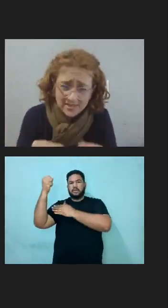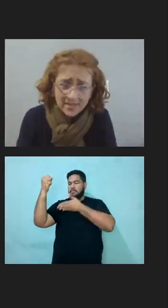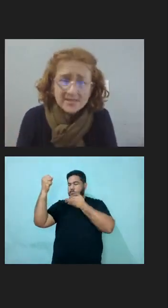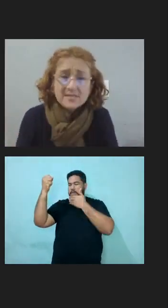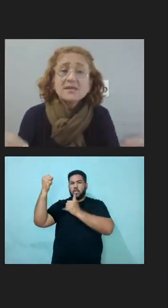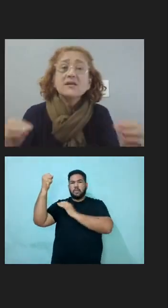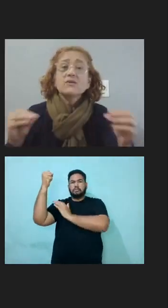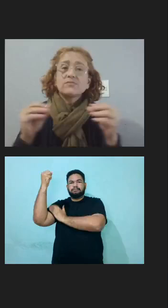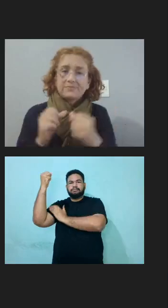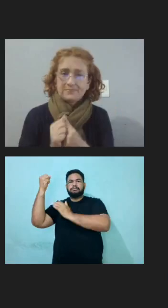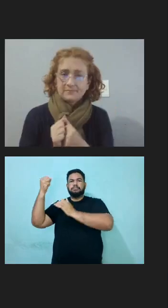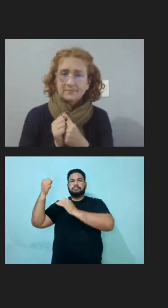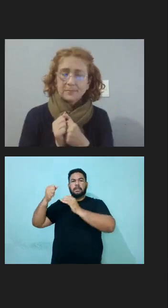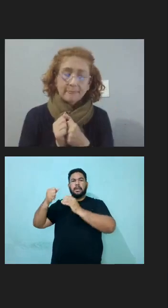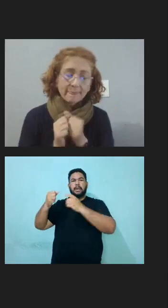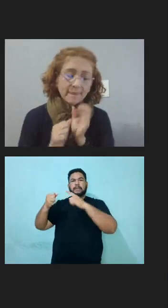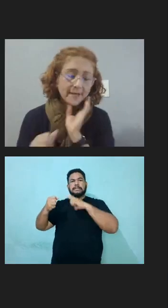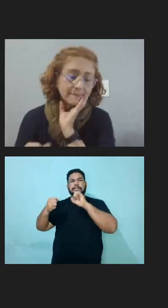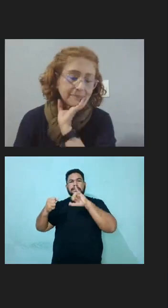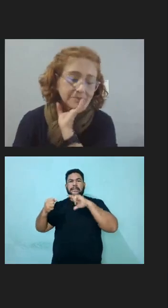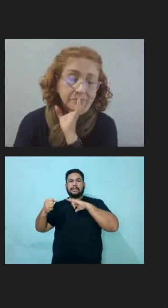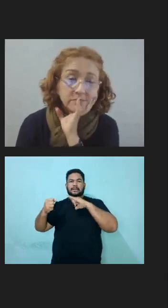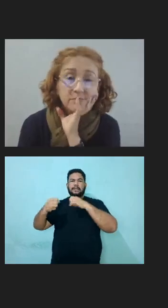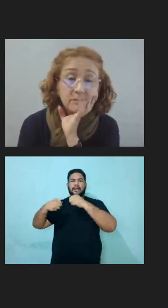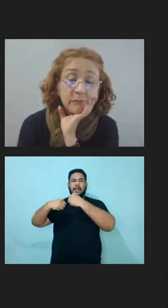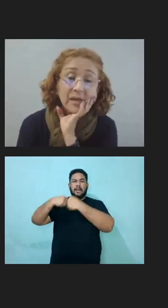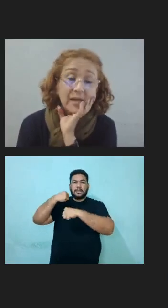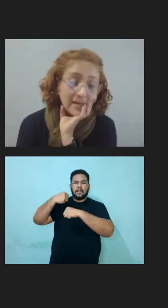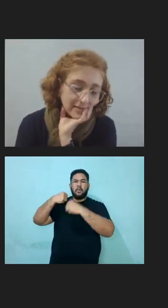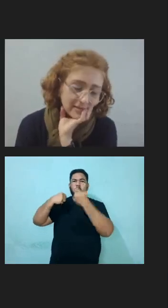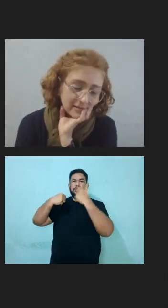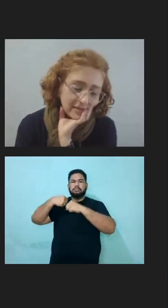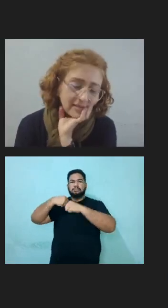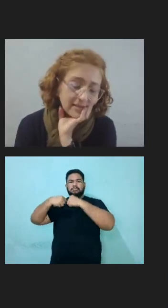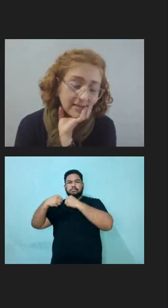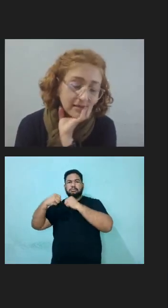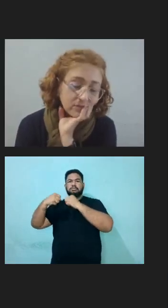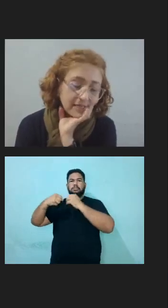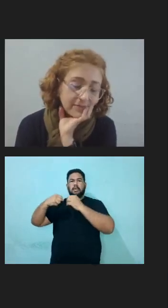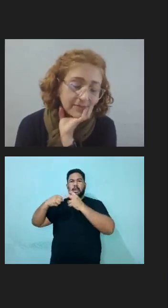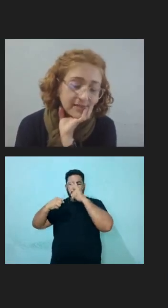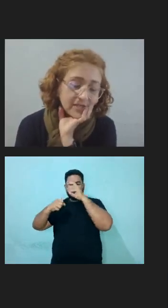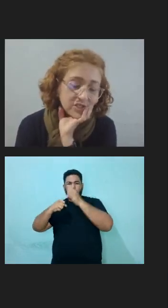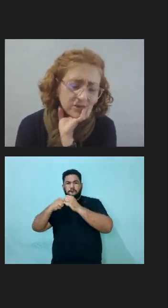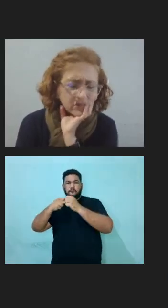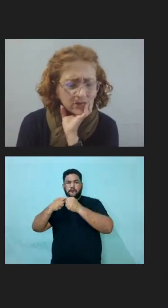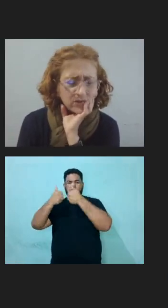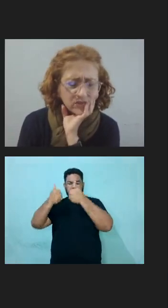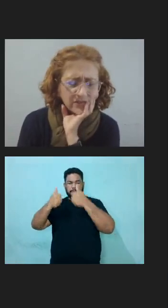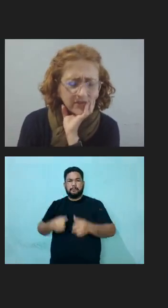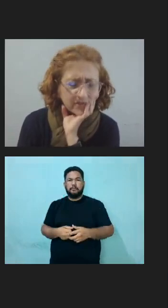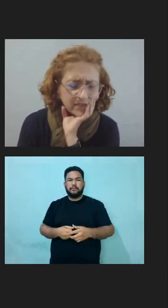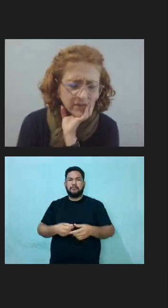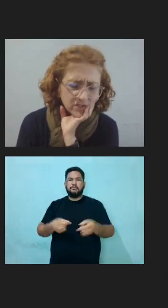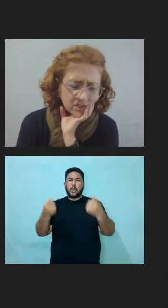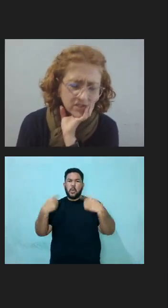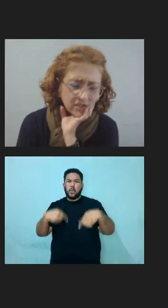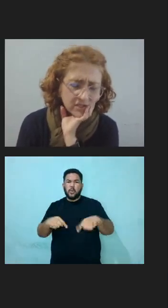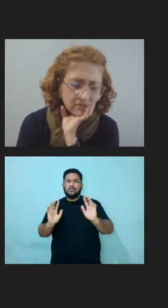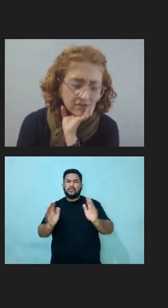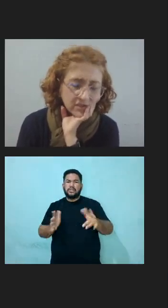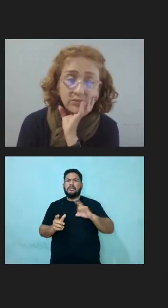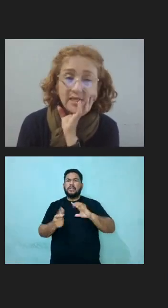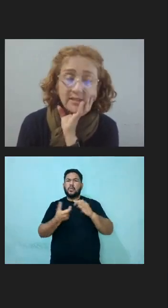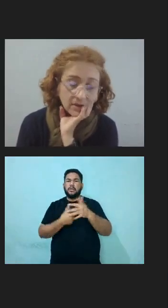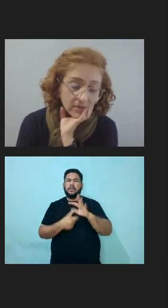resolver essa lesão, tá? E tendão, né? Eu não tinha falado tendão, acho que já,